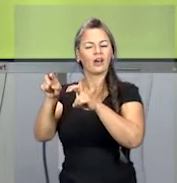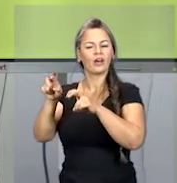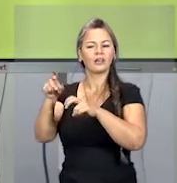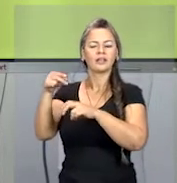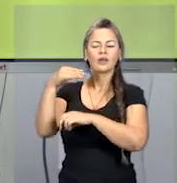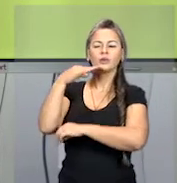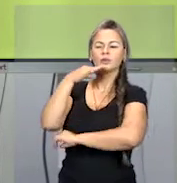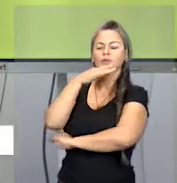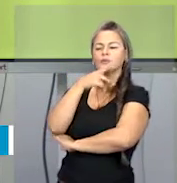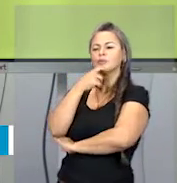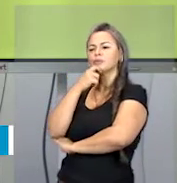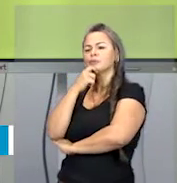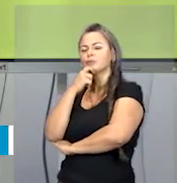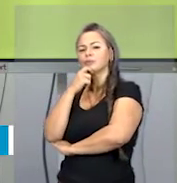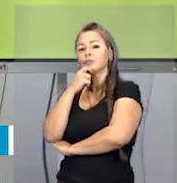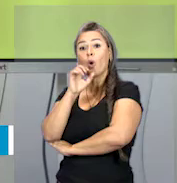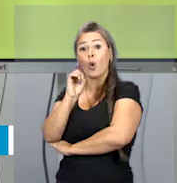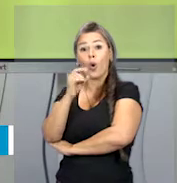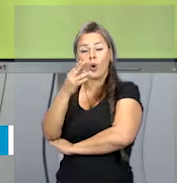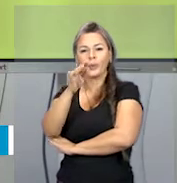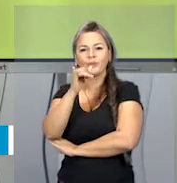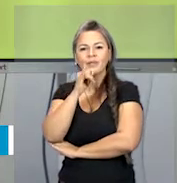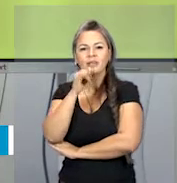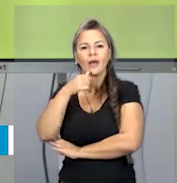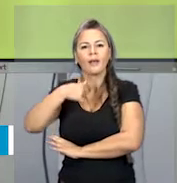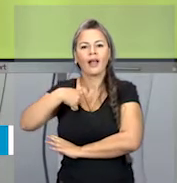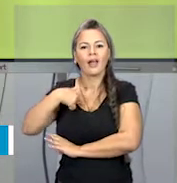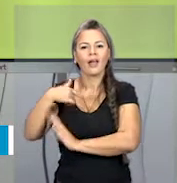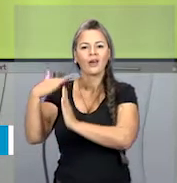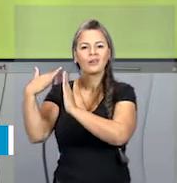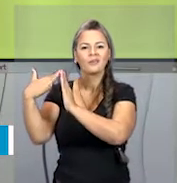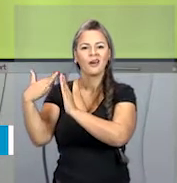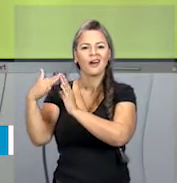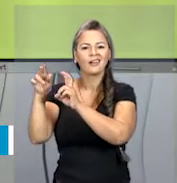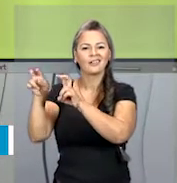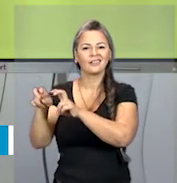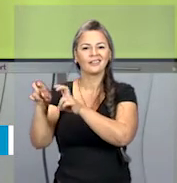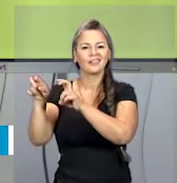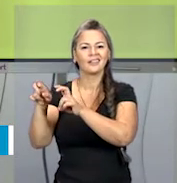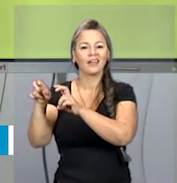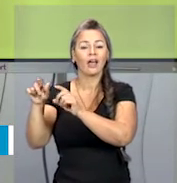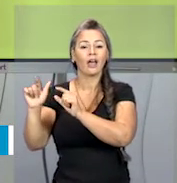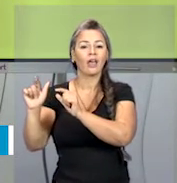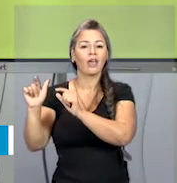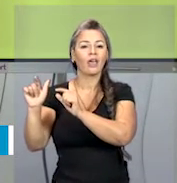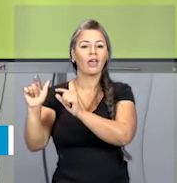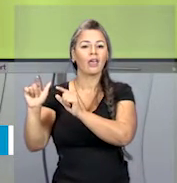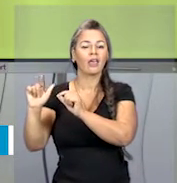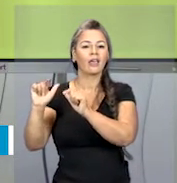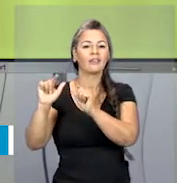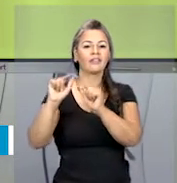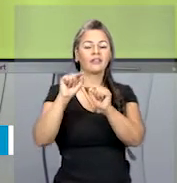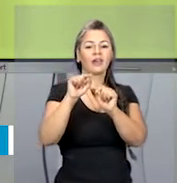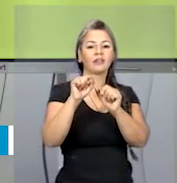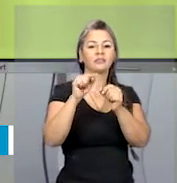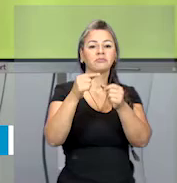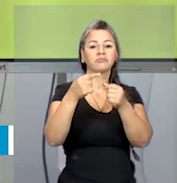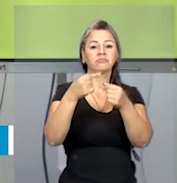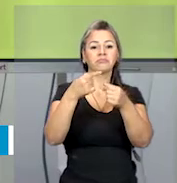mudanças? Ou é o contrário, quando eu vivo numa cidade pequena e visito uma cidade grande